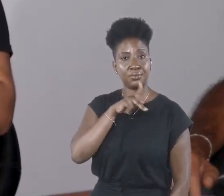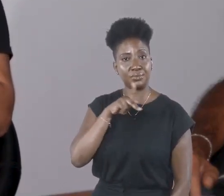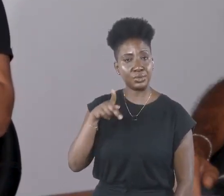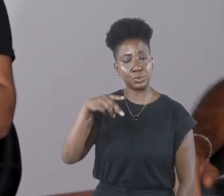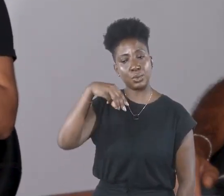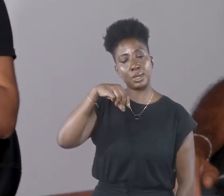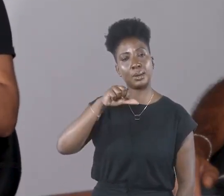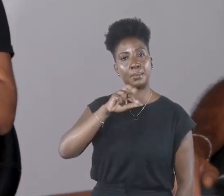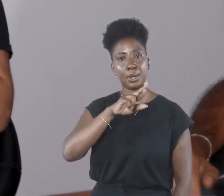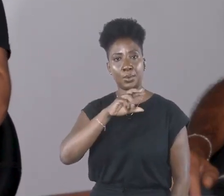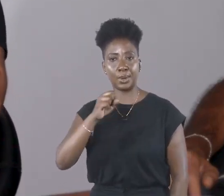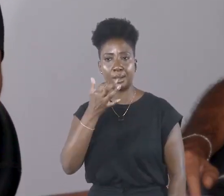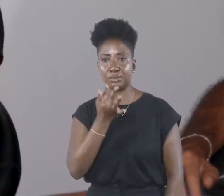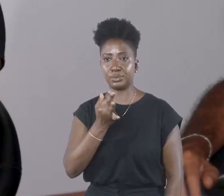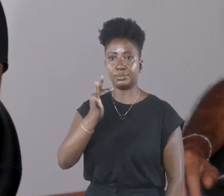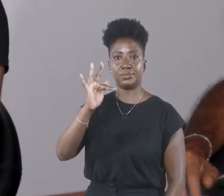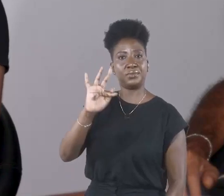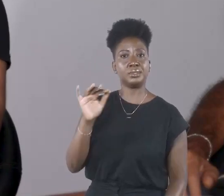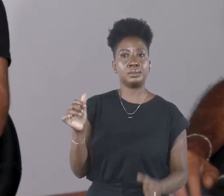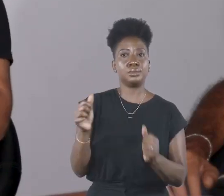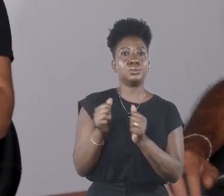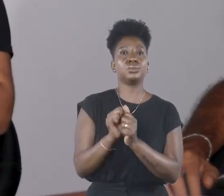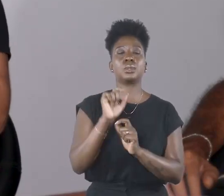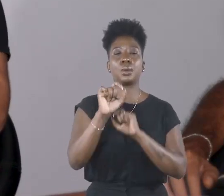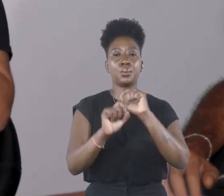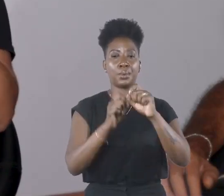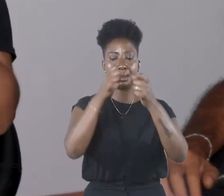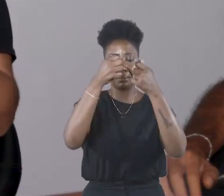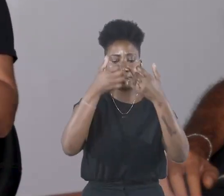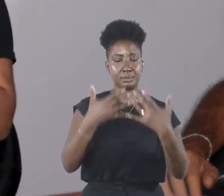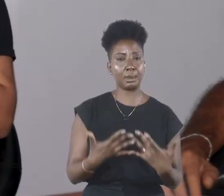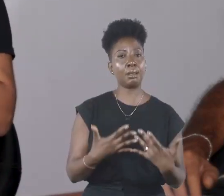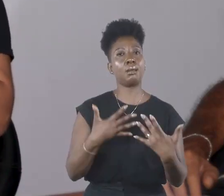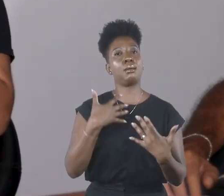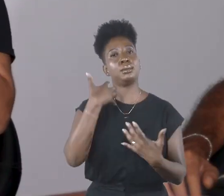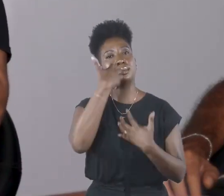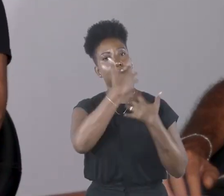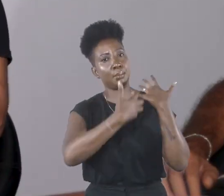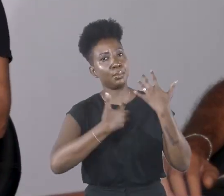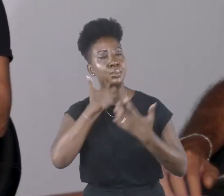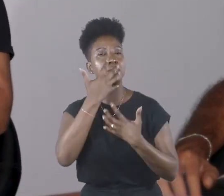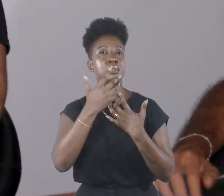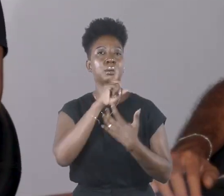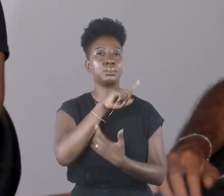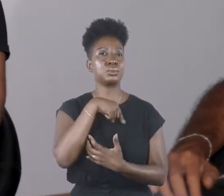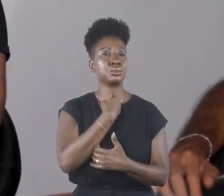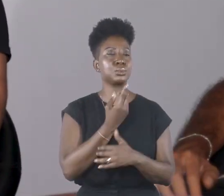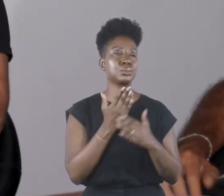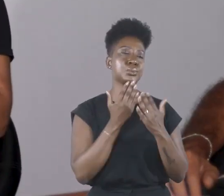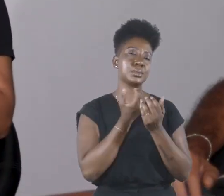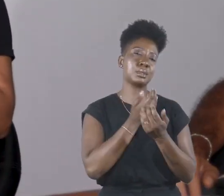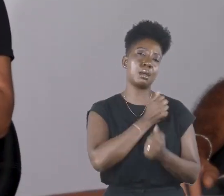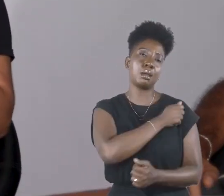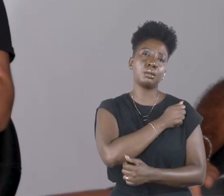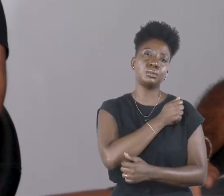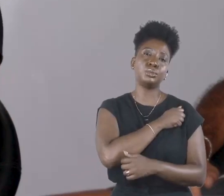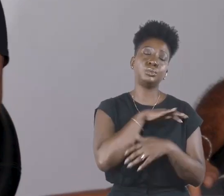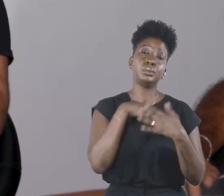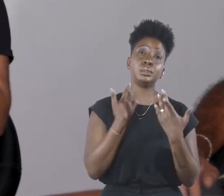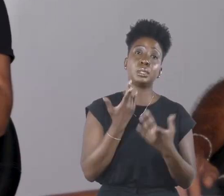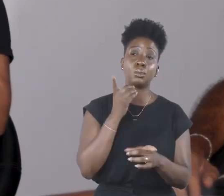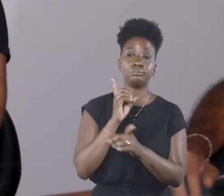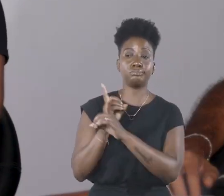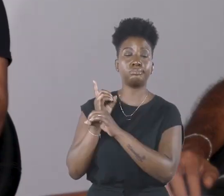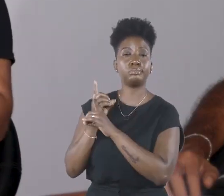professora síria que dá aula de inglês, um professor marroquino que dá aula de francês, e eles se juntaram para falar de música para os